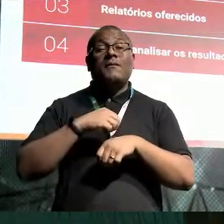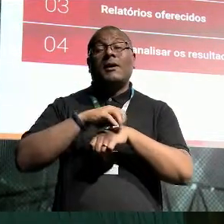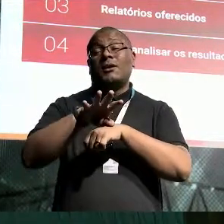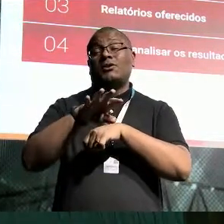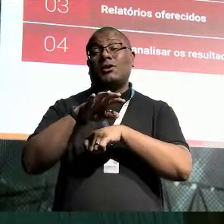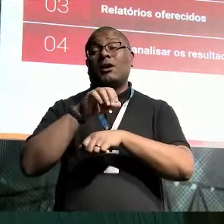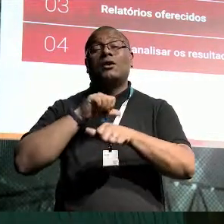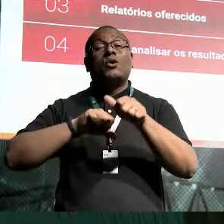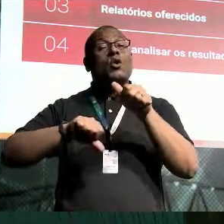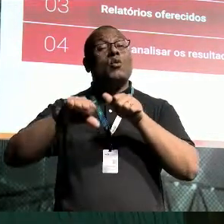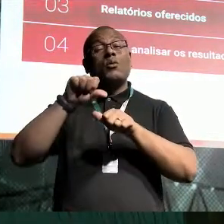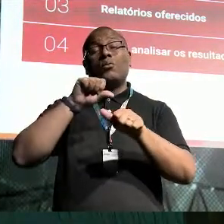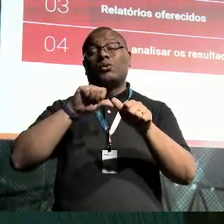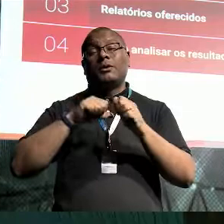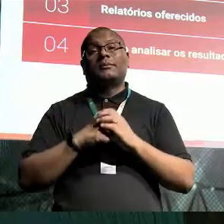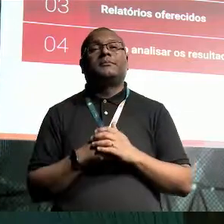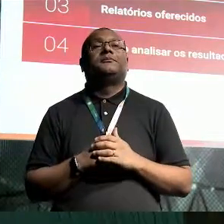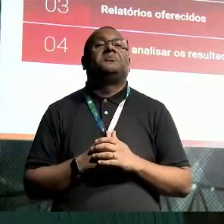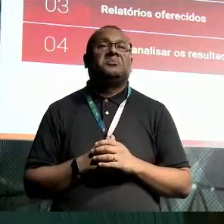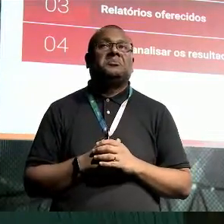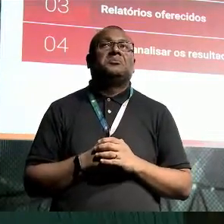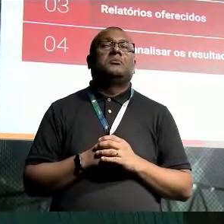como que você corrige aqueles bugs.